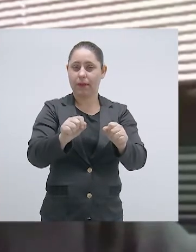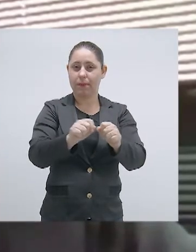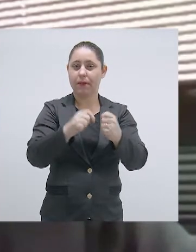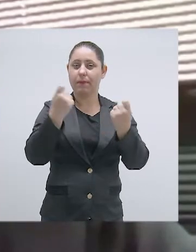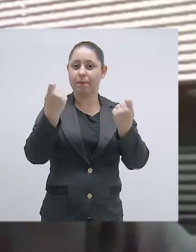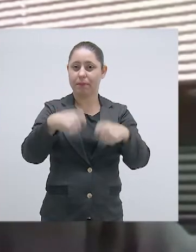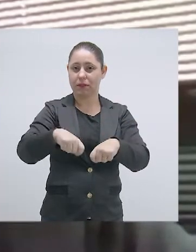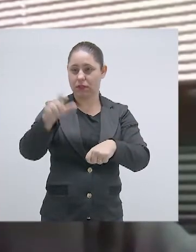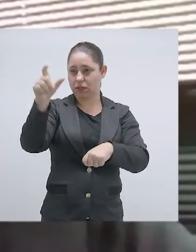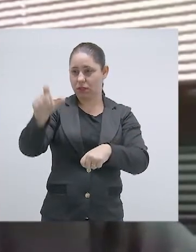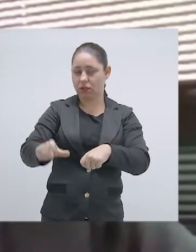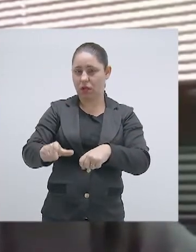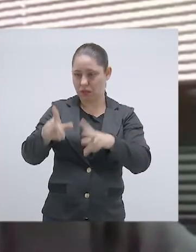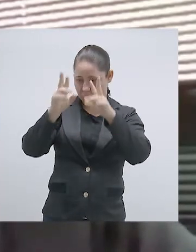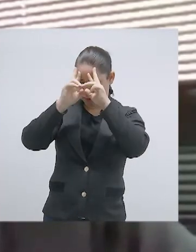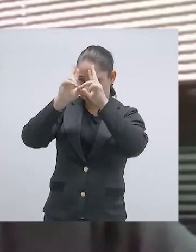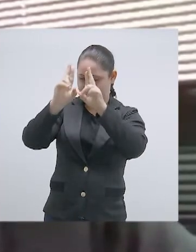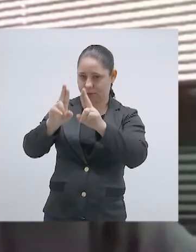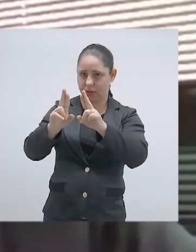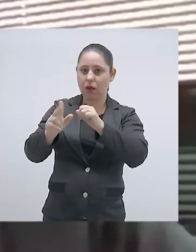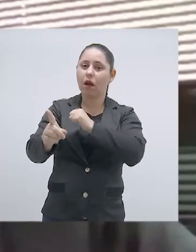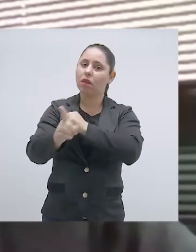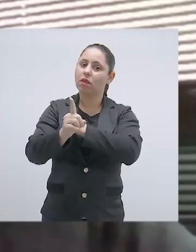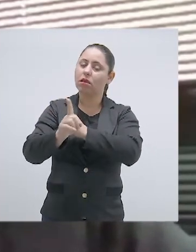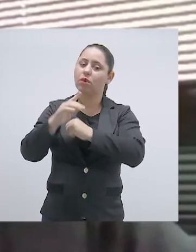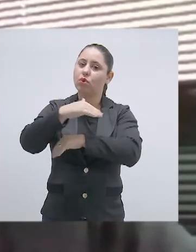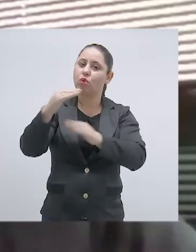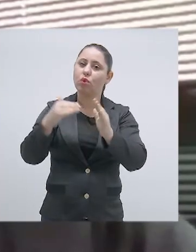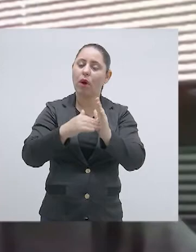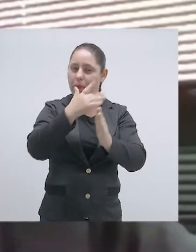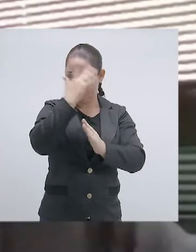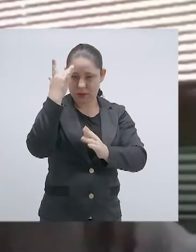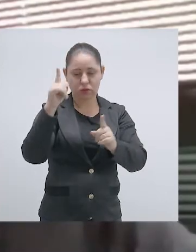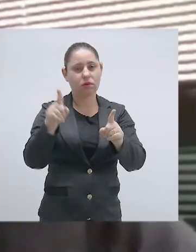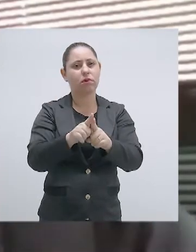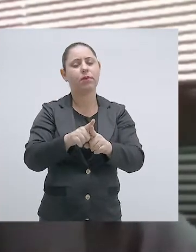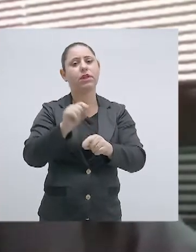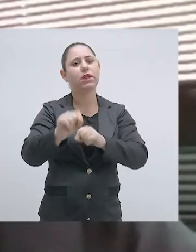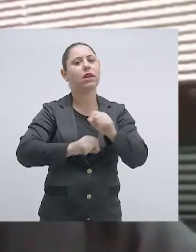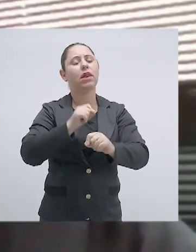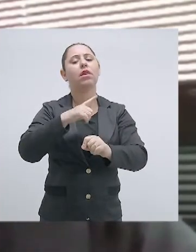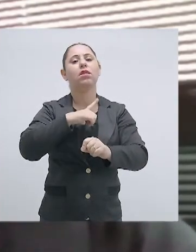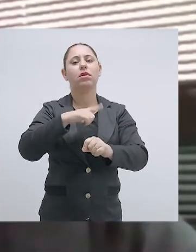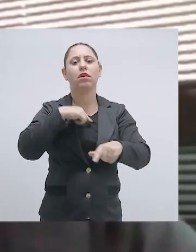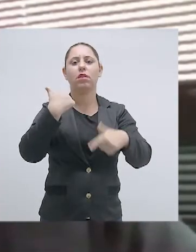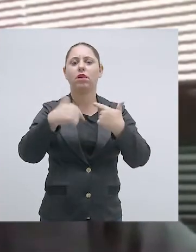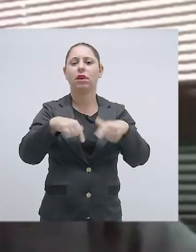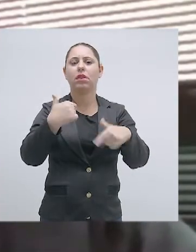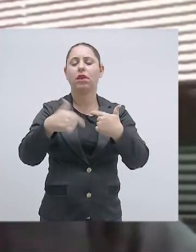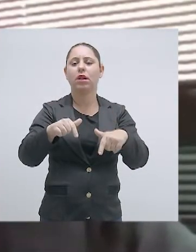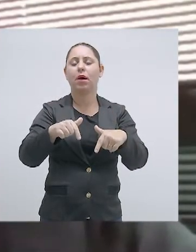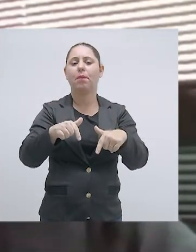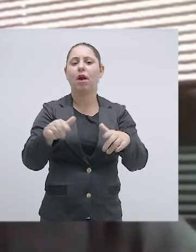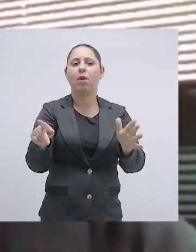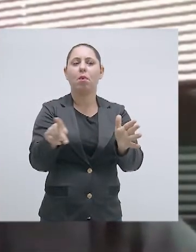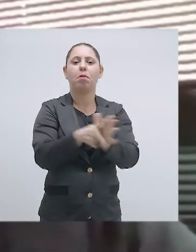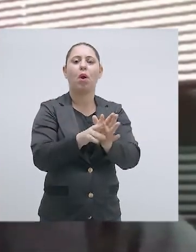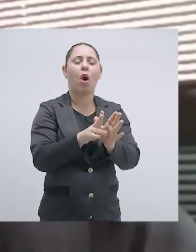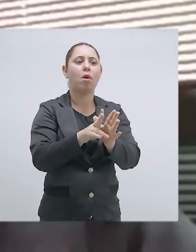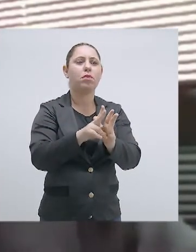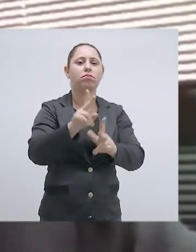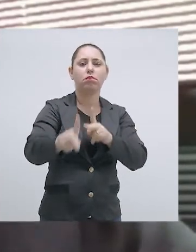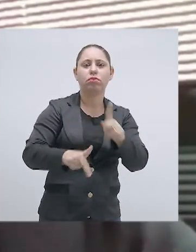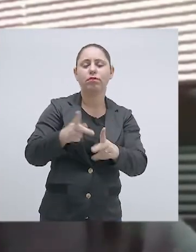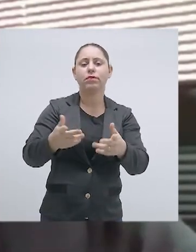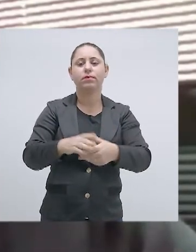essas necessidades ser respeitadas e atendidas por todos, especialmente aqueles que prestam e dispõem de